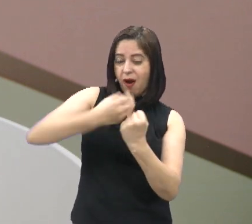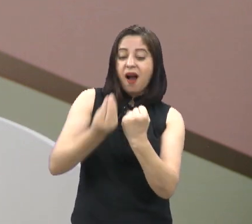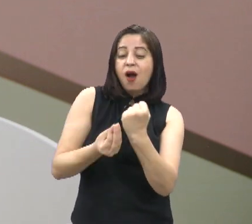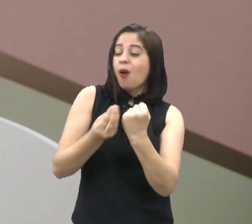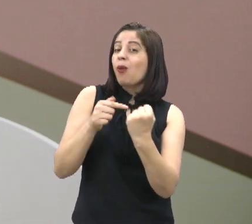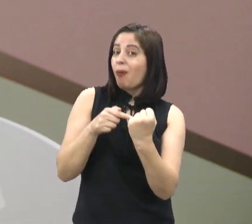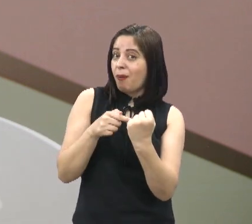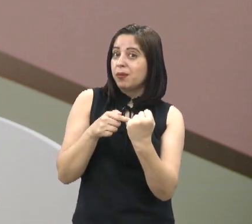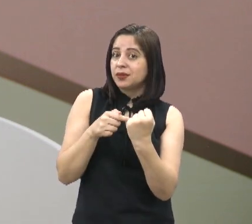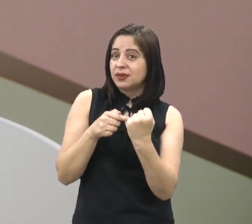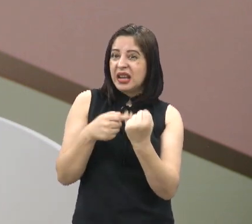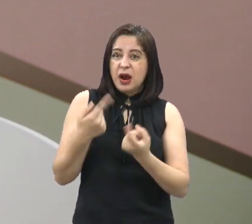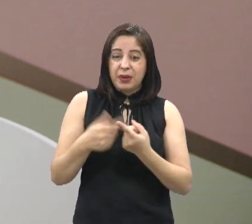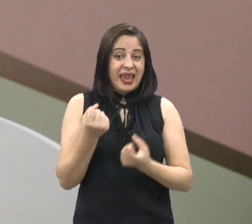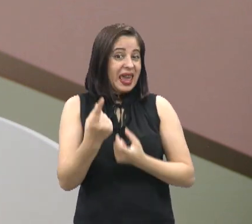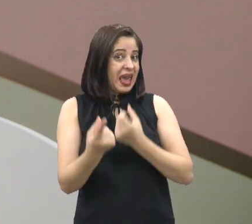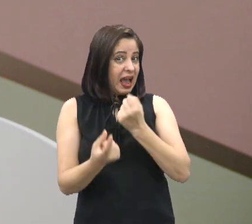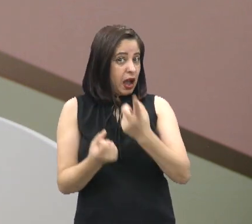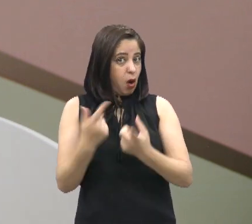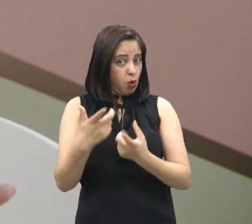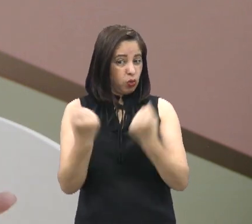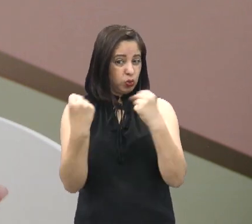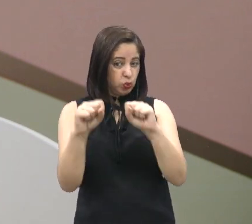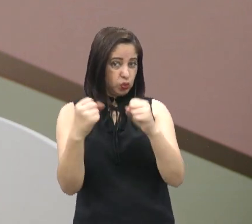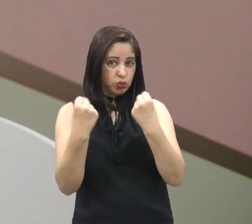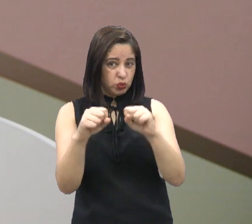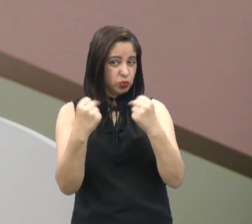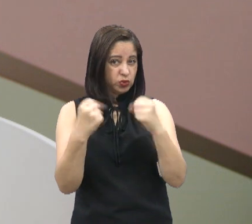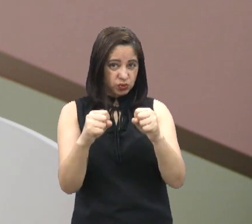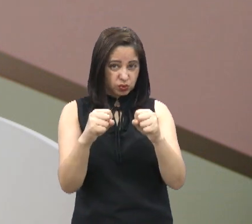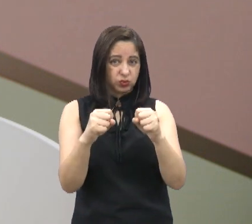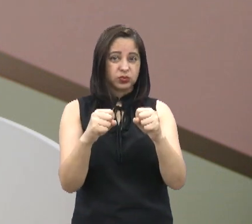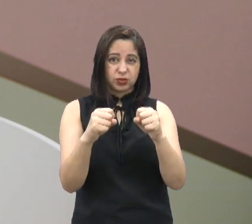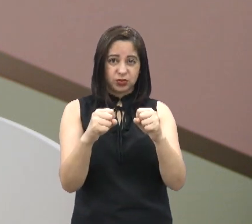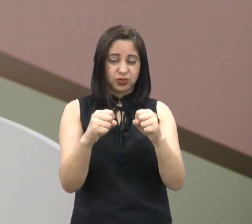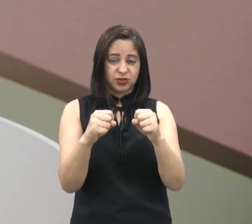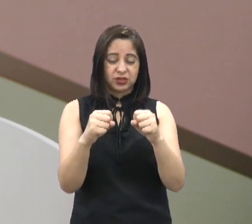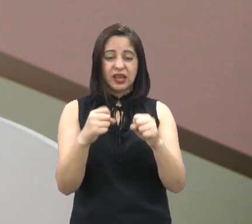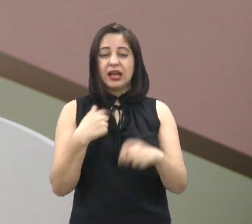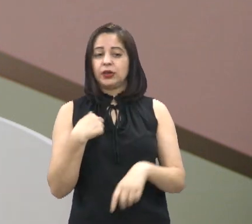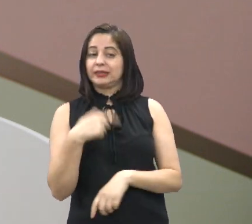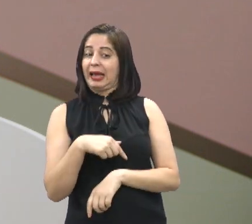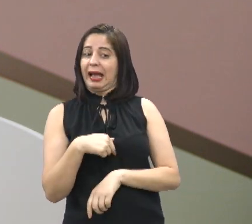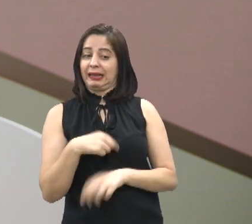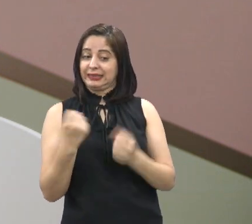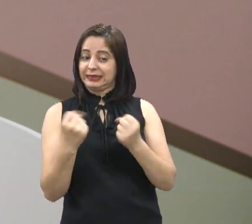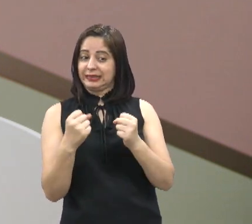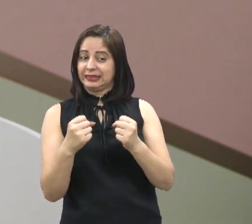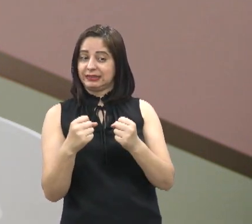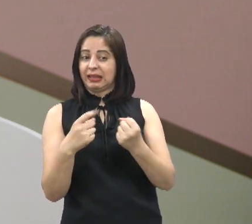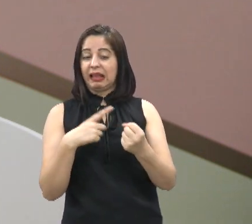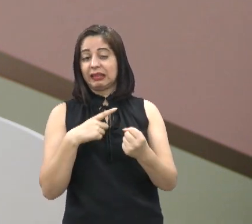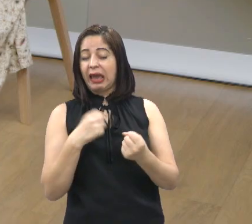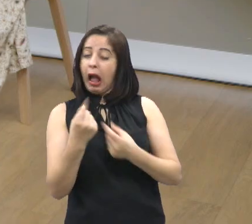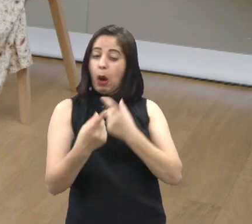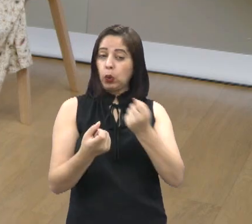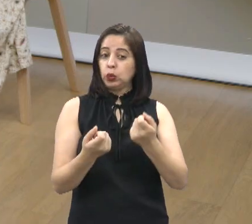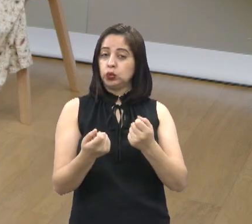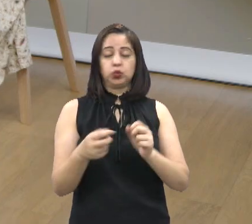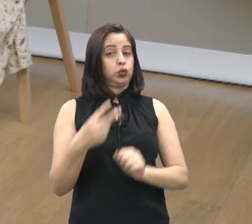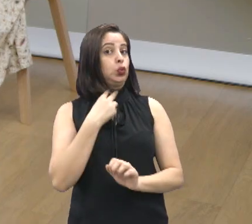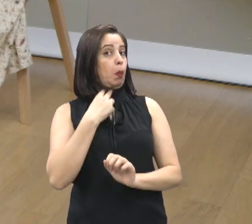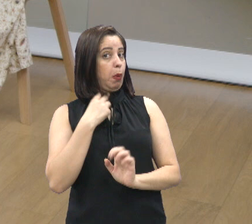Porque tem exercícios que você, dependendo do caso, você vai pedir para não fazer, outros você vai indicar que faça. Então, Sim. tem que ser individualizado. É muito individual.